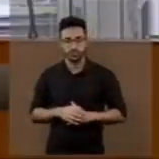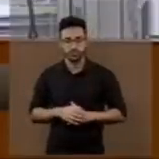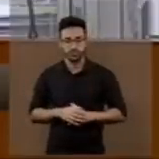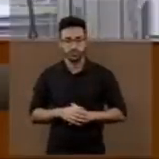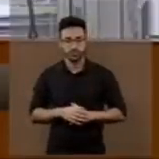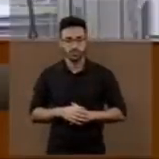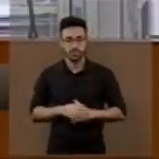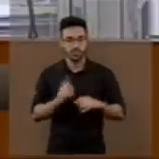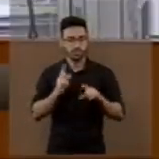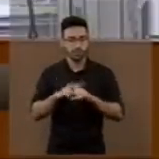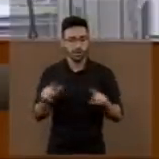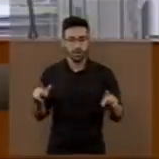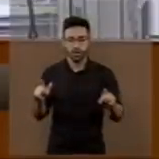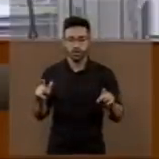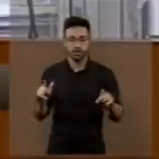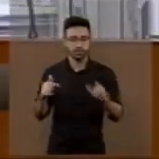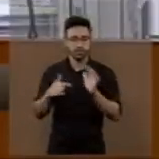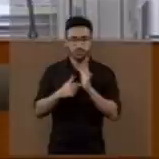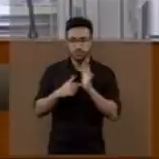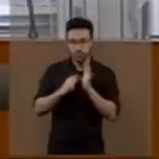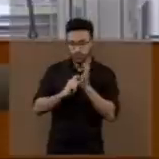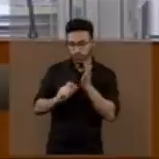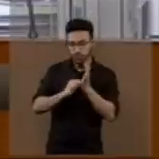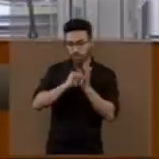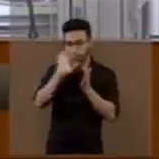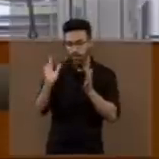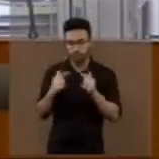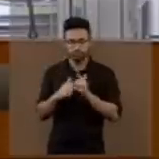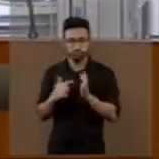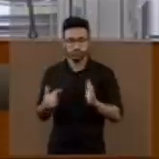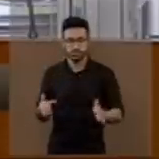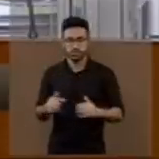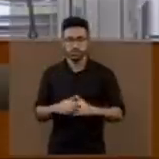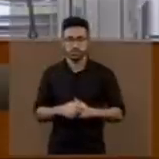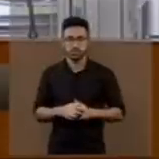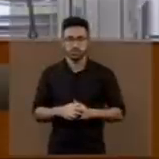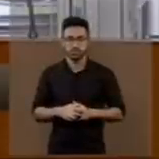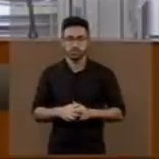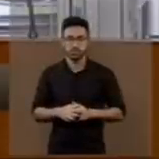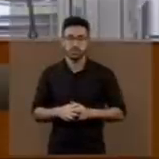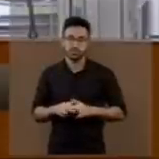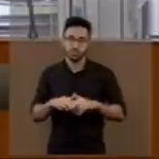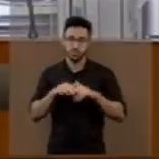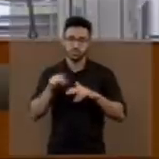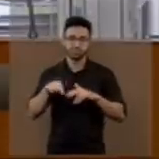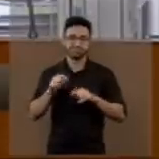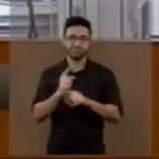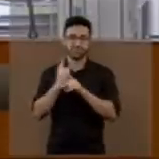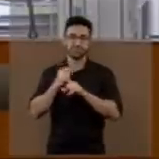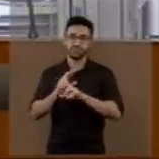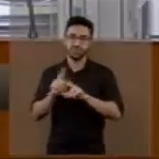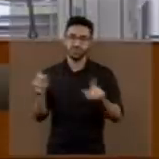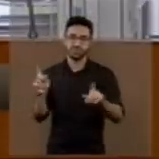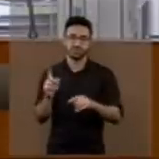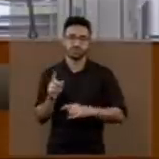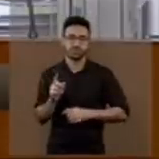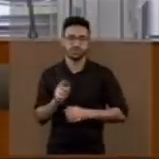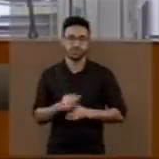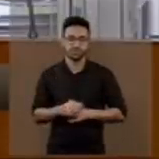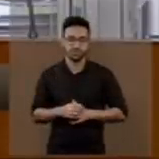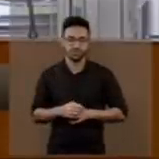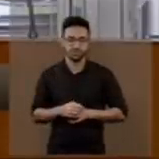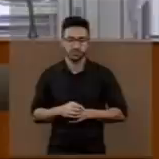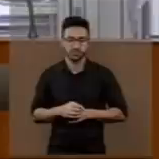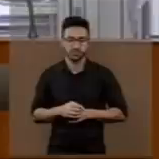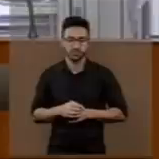ele fala em terceira exigência. E ele não fala, até porque talvez seja isso e essa seja a grande diferença. Também para mim não teria